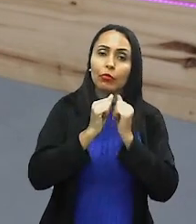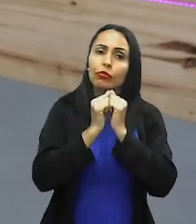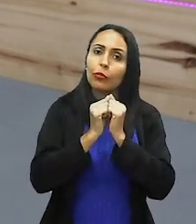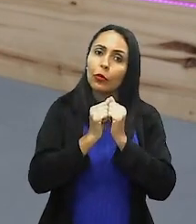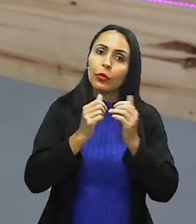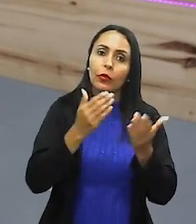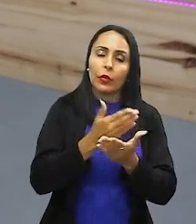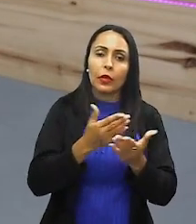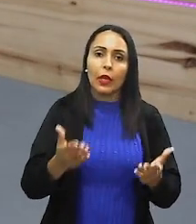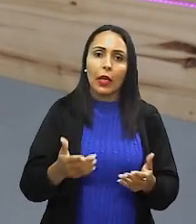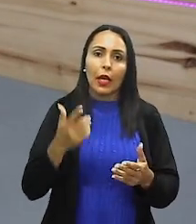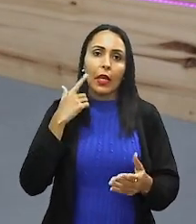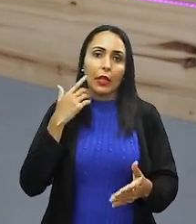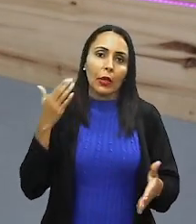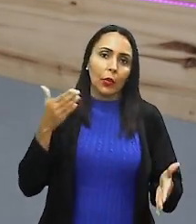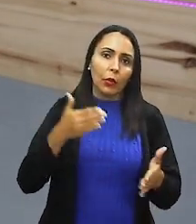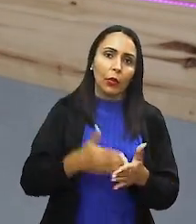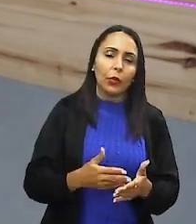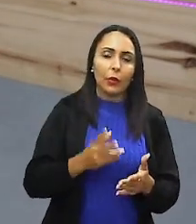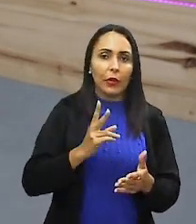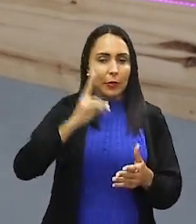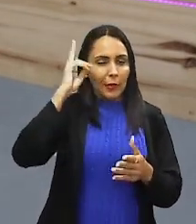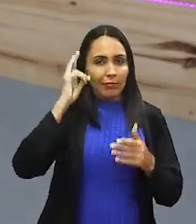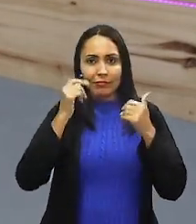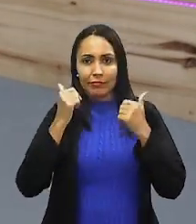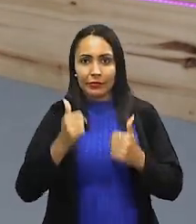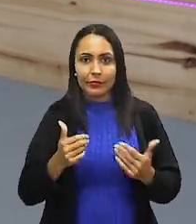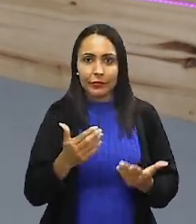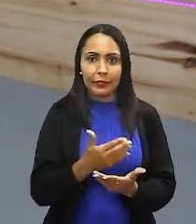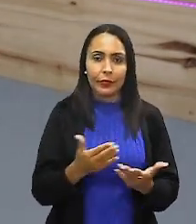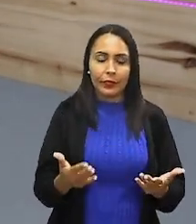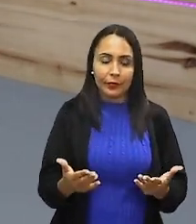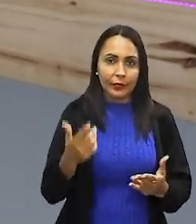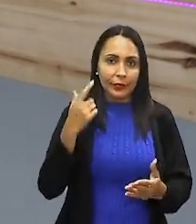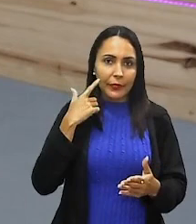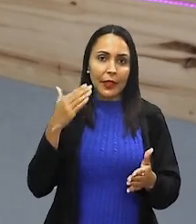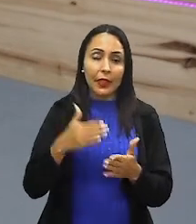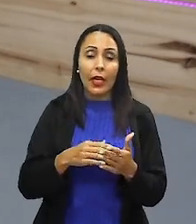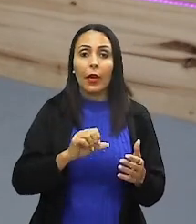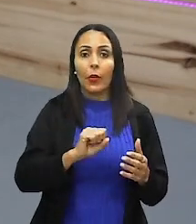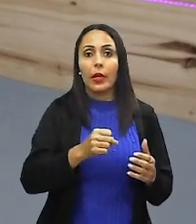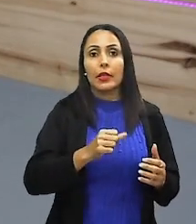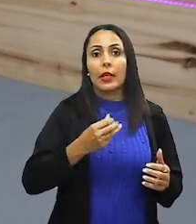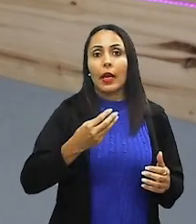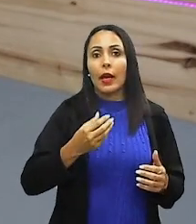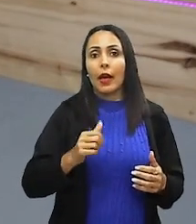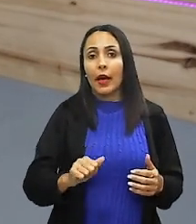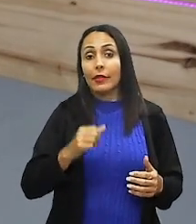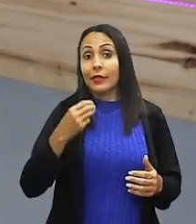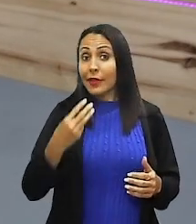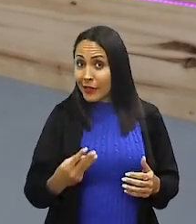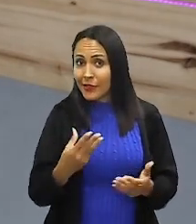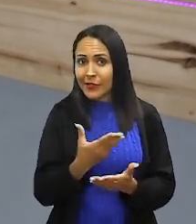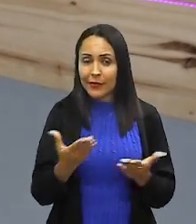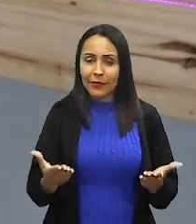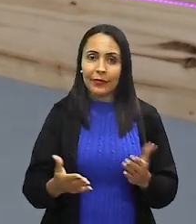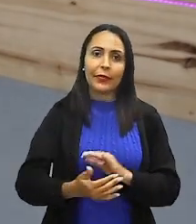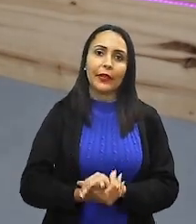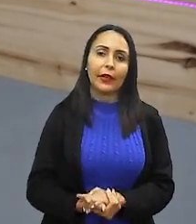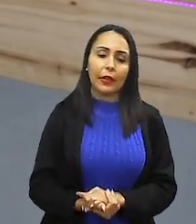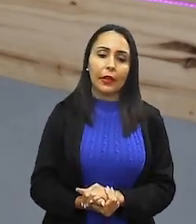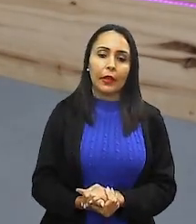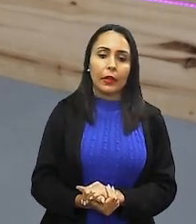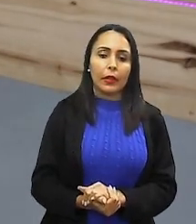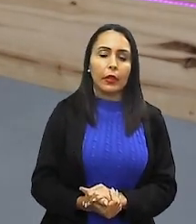vocês até o último vestibular, tá? A gente vai junto com vocês até o SSA 3. Beleza? A gente vai junto até o final. E